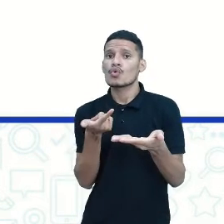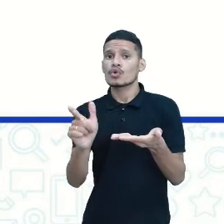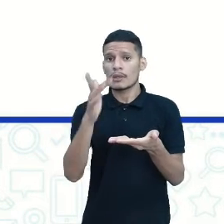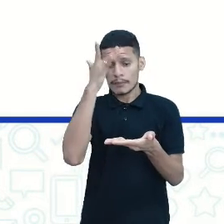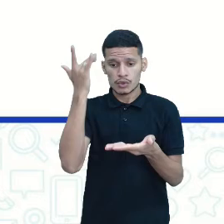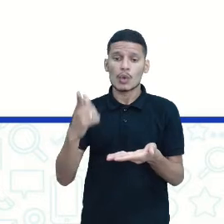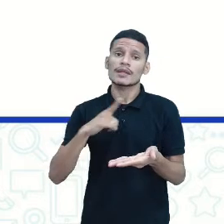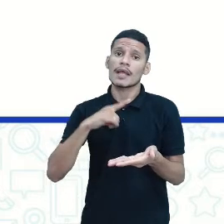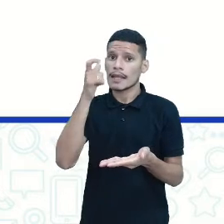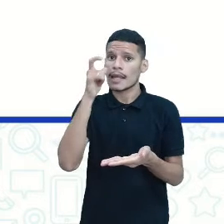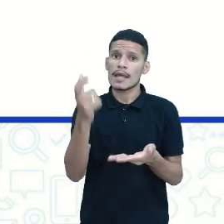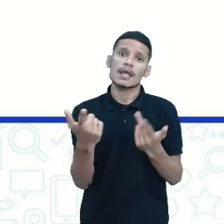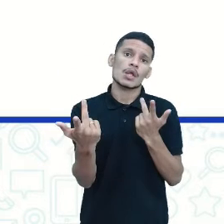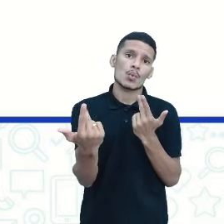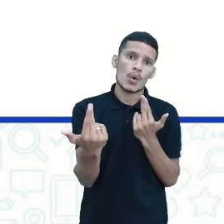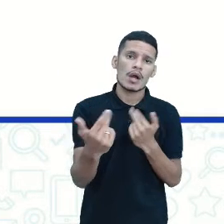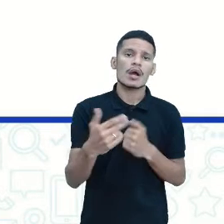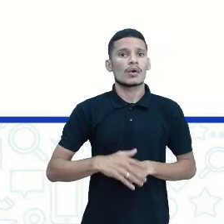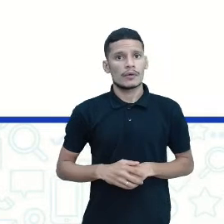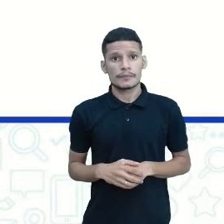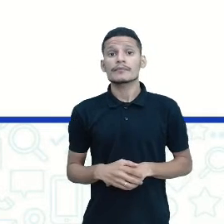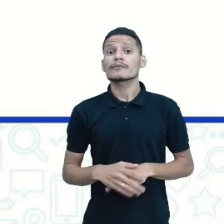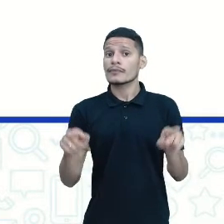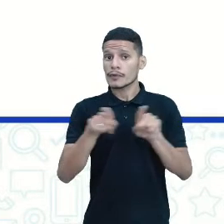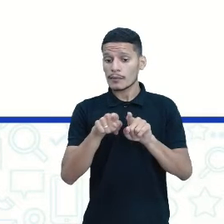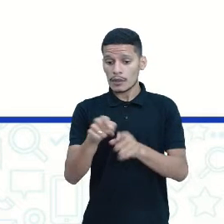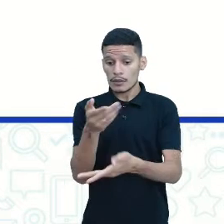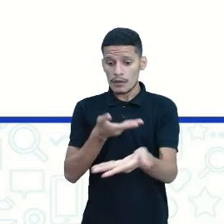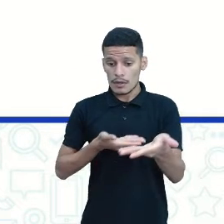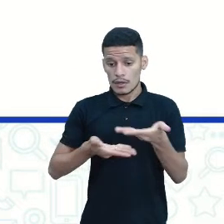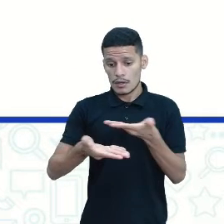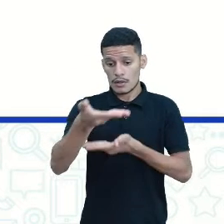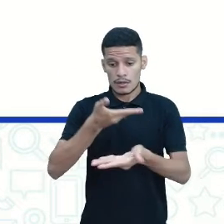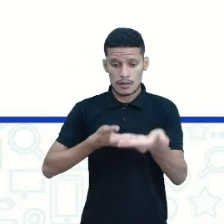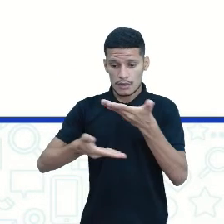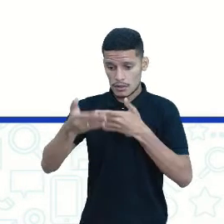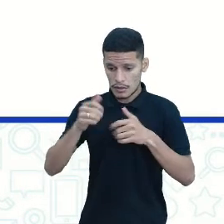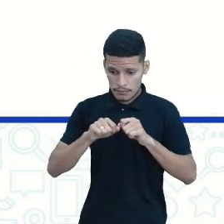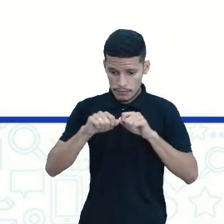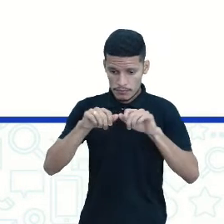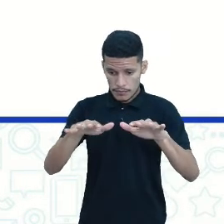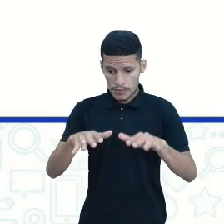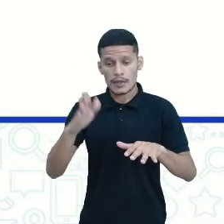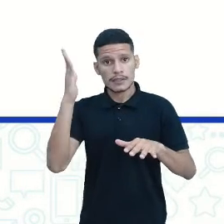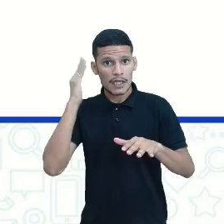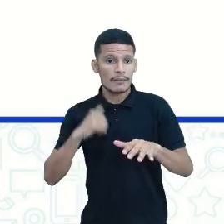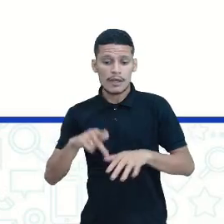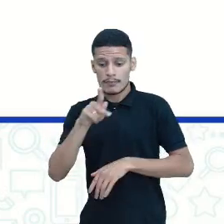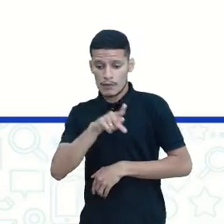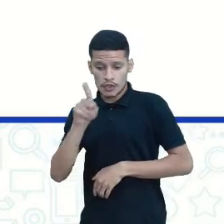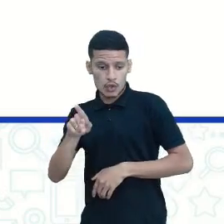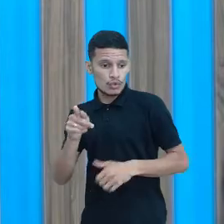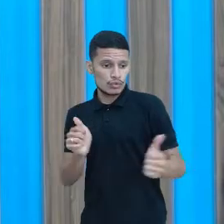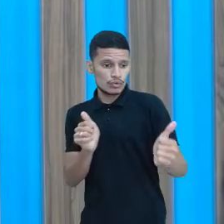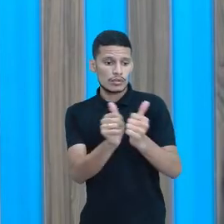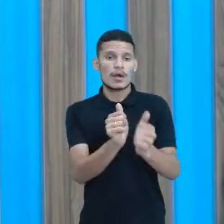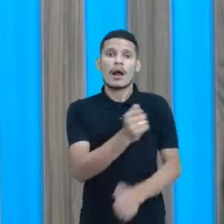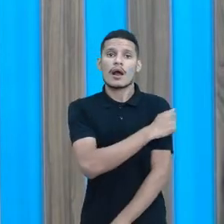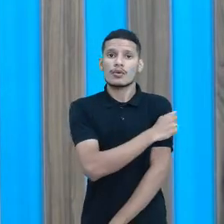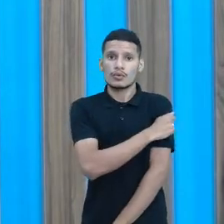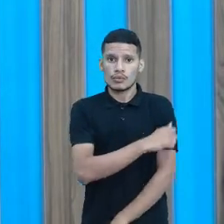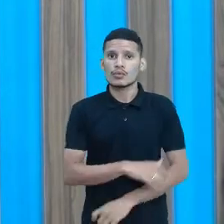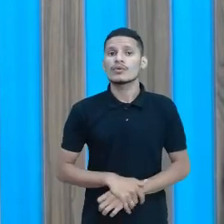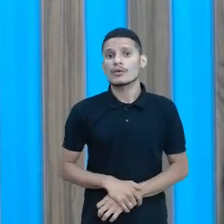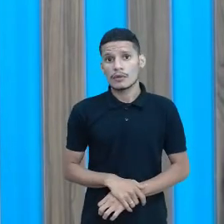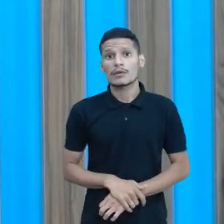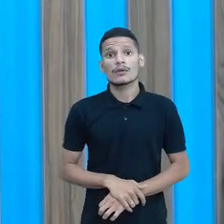tenham interesses semelhantes. E a interação e compartilhamento de saberes entre professores e estudantes. E